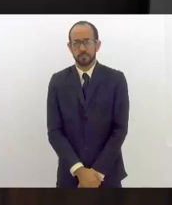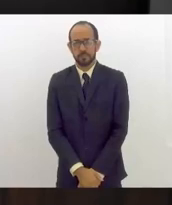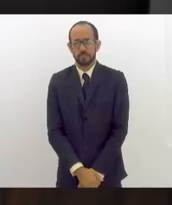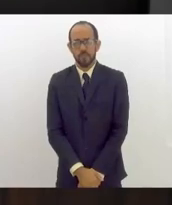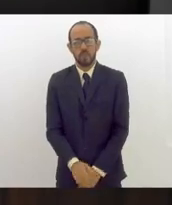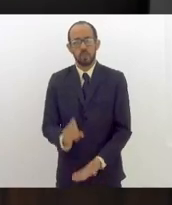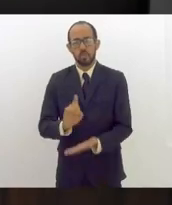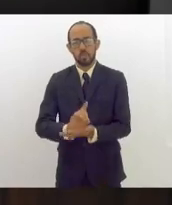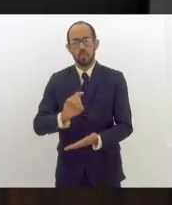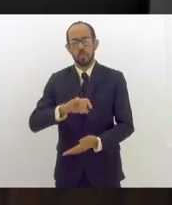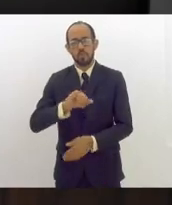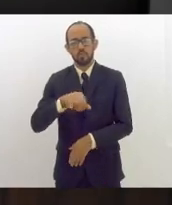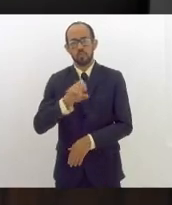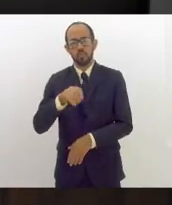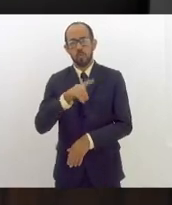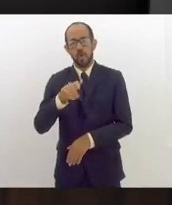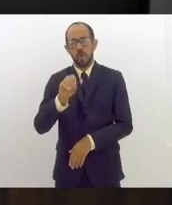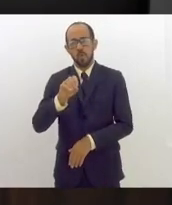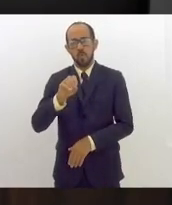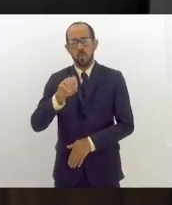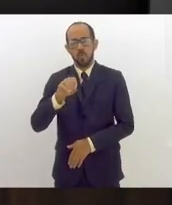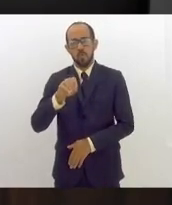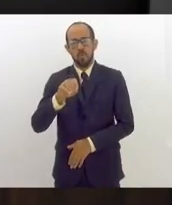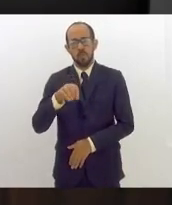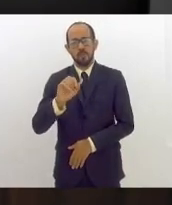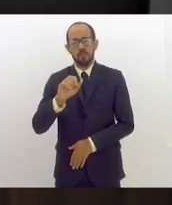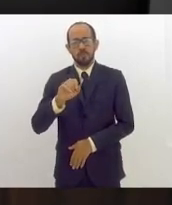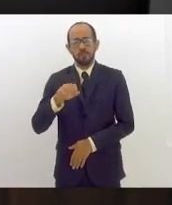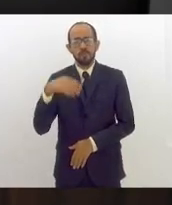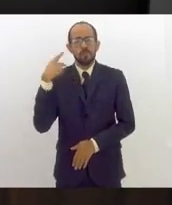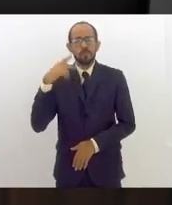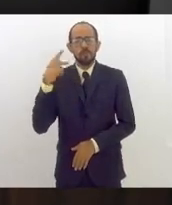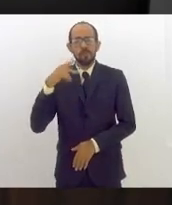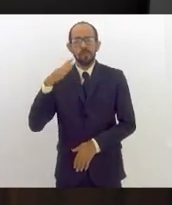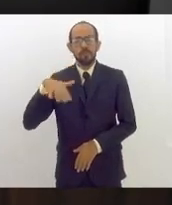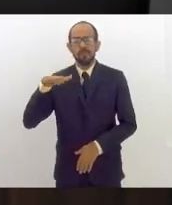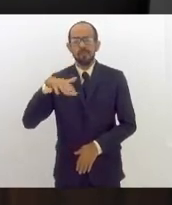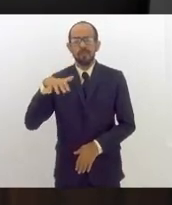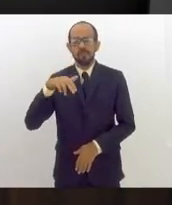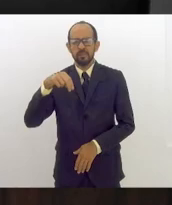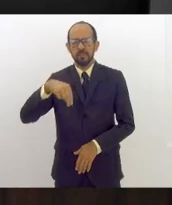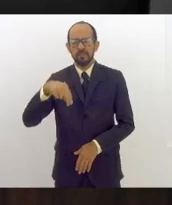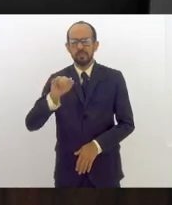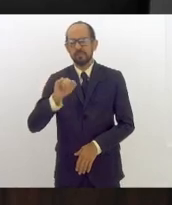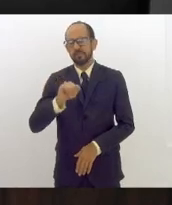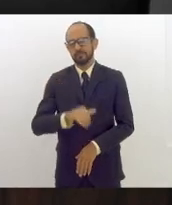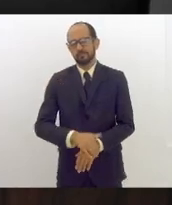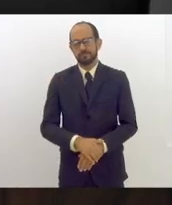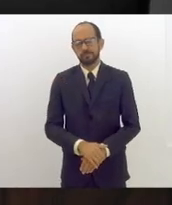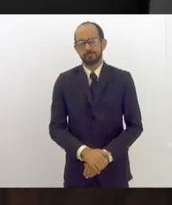Dr João Bosco Procurador Geral da Câmara Municipal de Nova Iguaçu